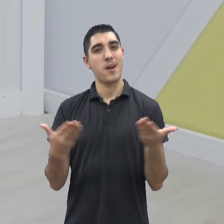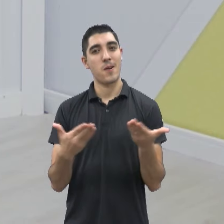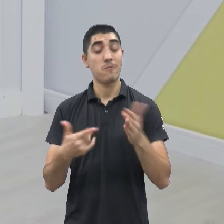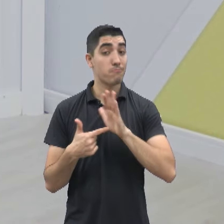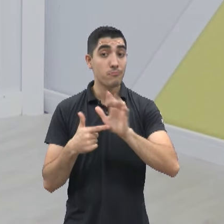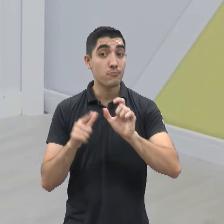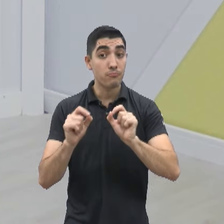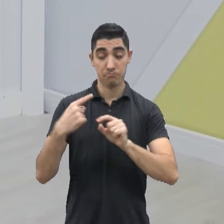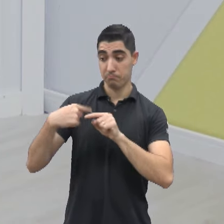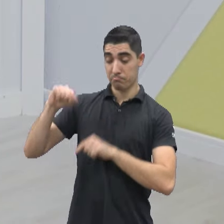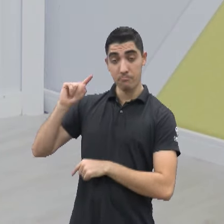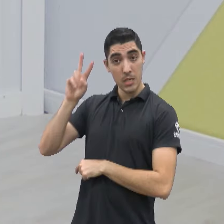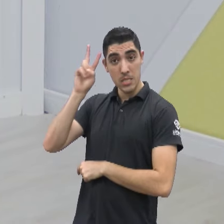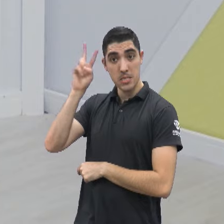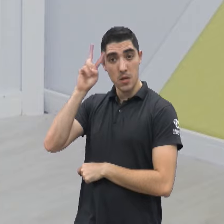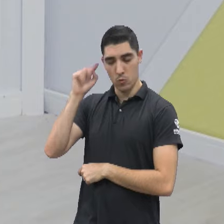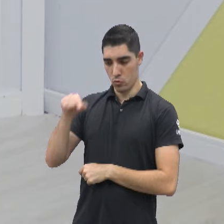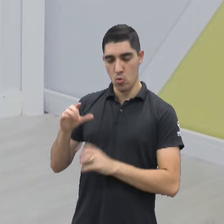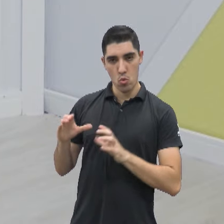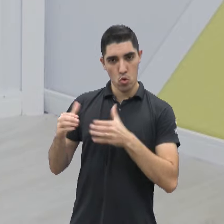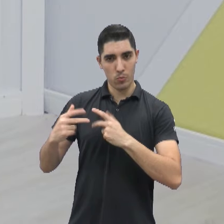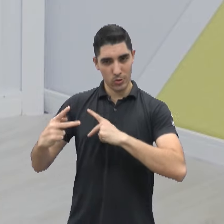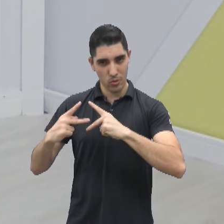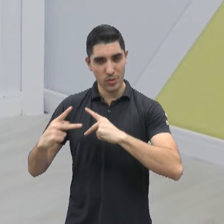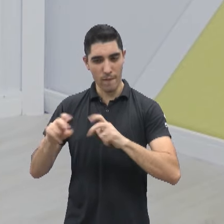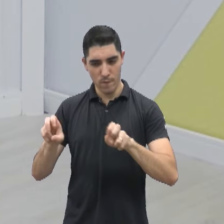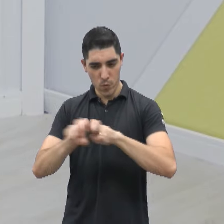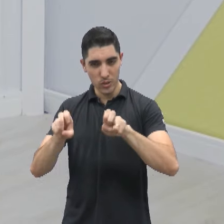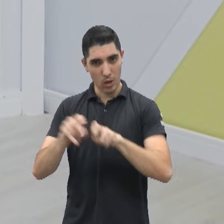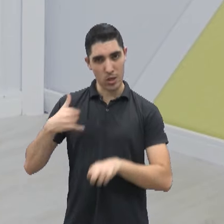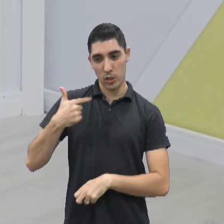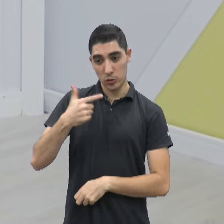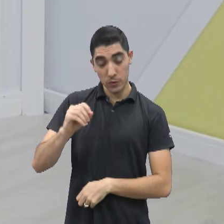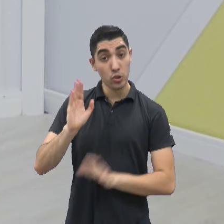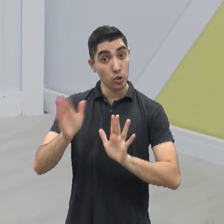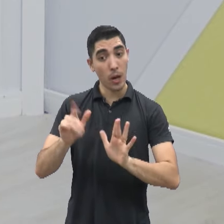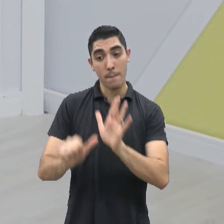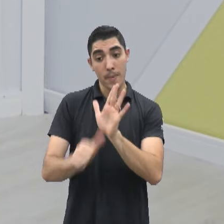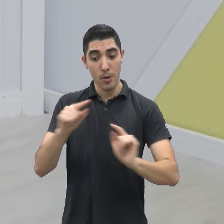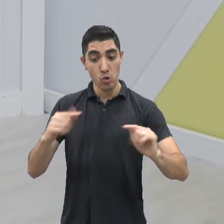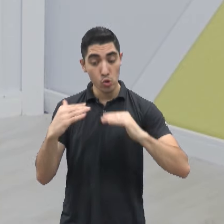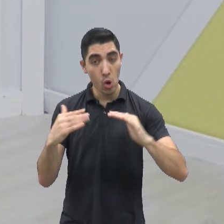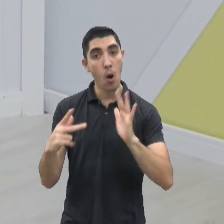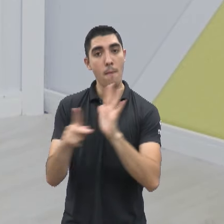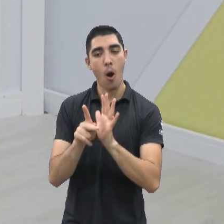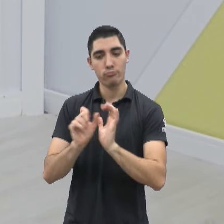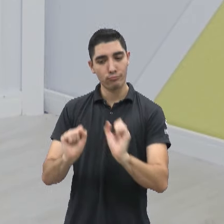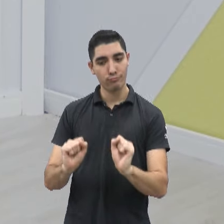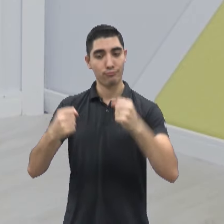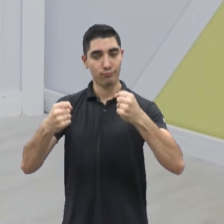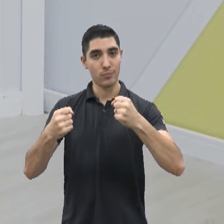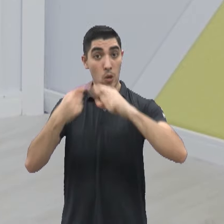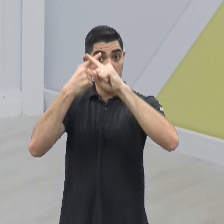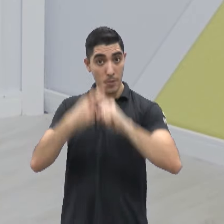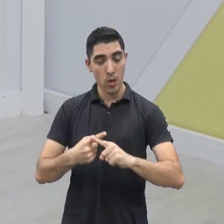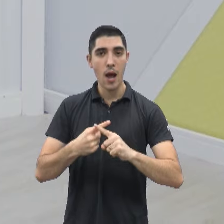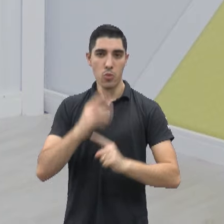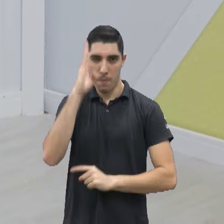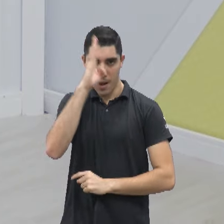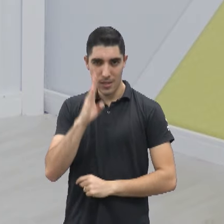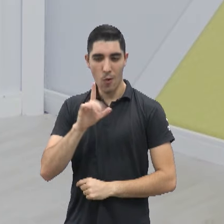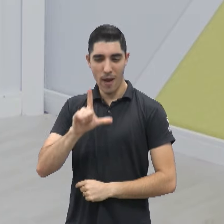última segunda-feira, o time sub-20 do São José Futsal entrou em quadra pelo jogo de ida das oitavas de final da Talentos LNF, que você sabe, né? A